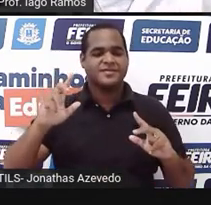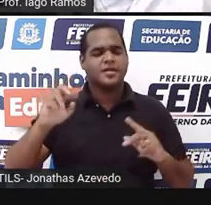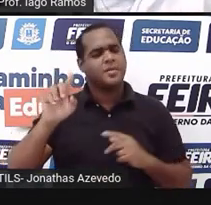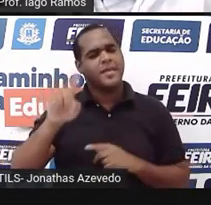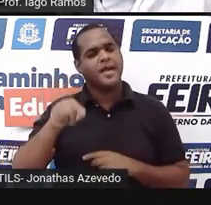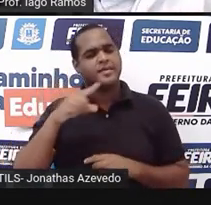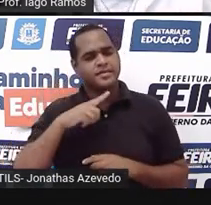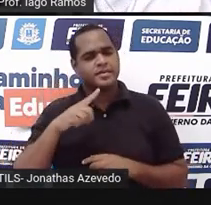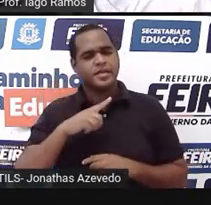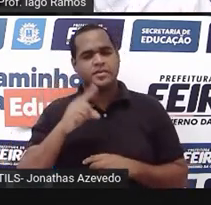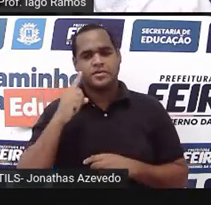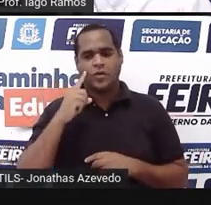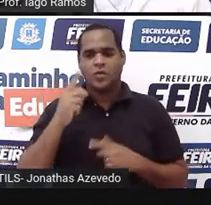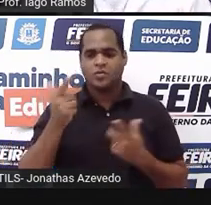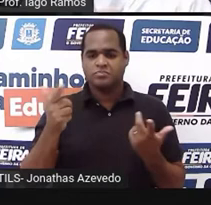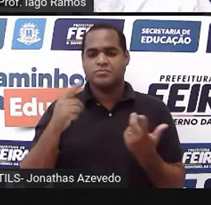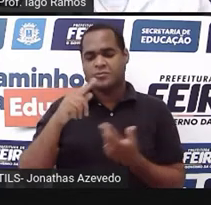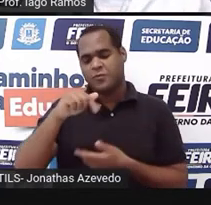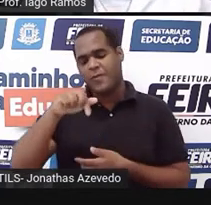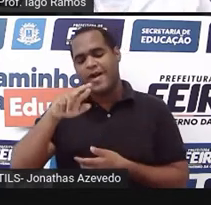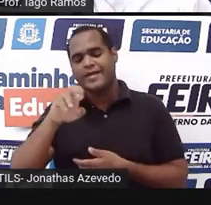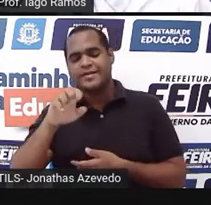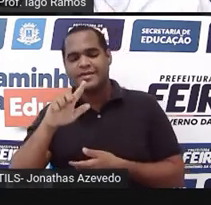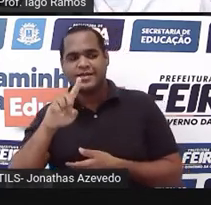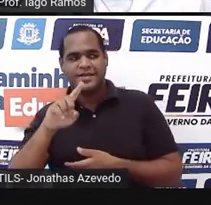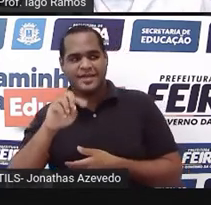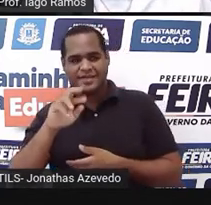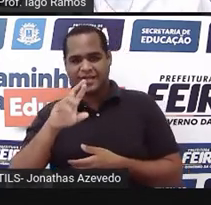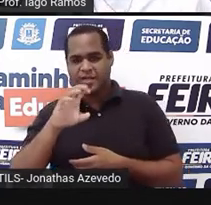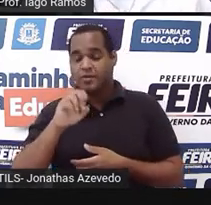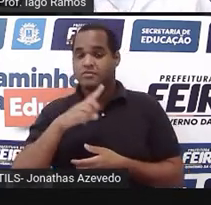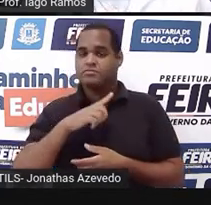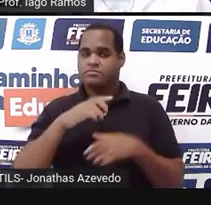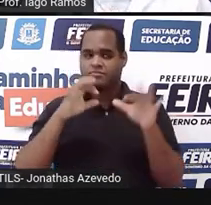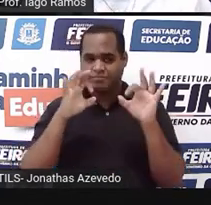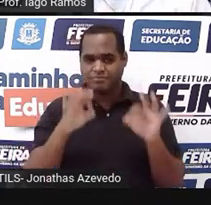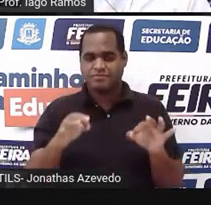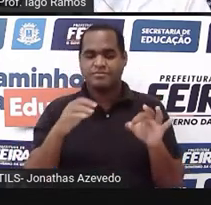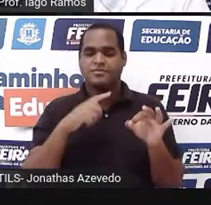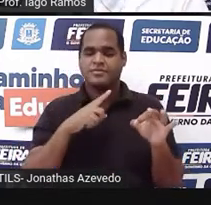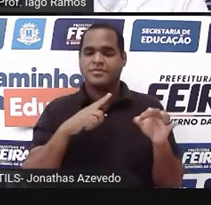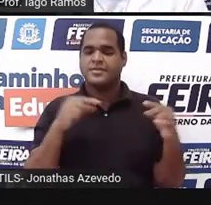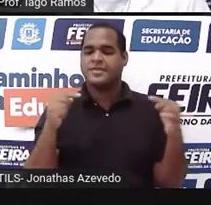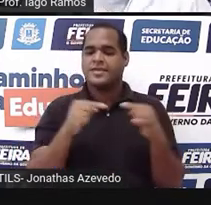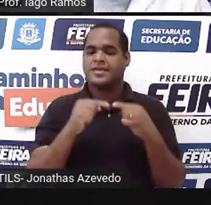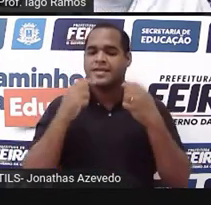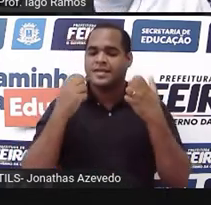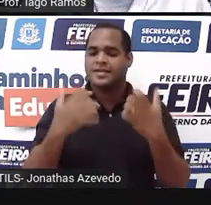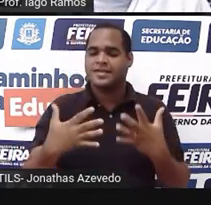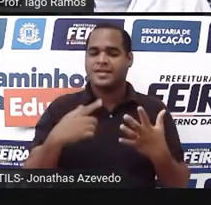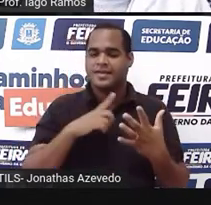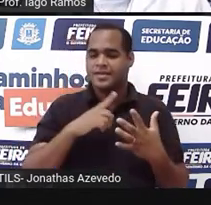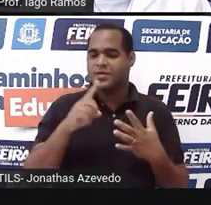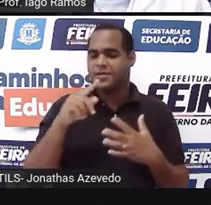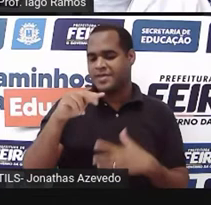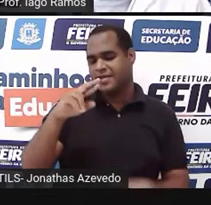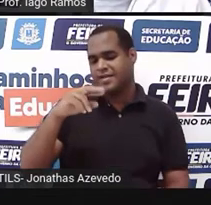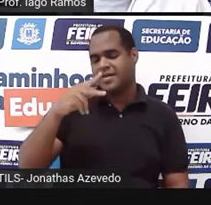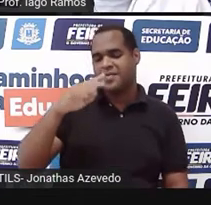em um quadrilátero Com certeza esse quadrilátero ele é um trapézio